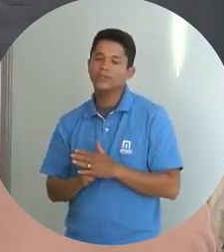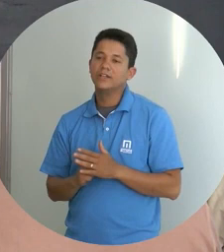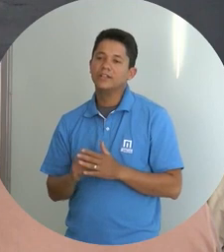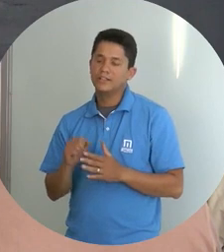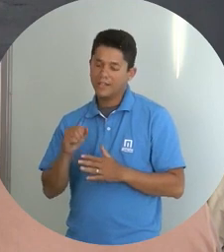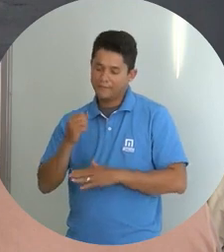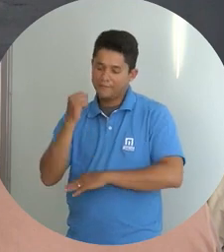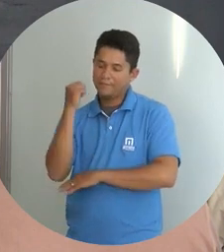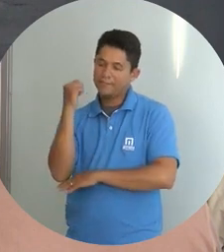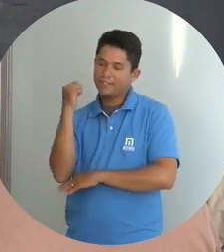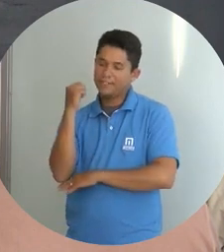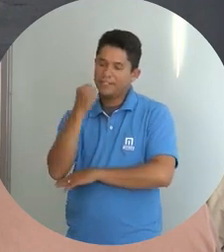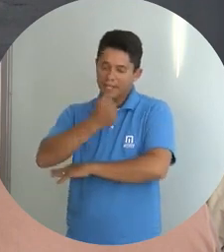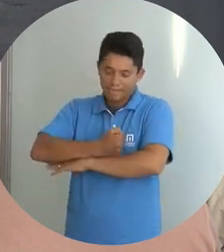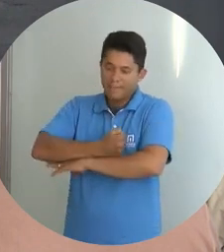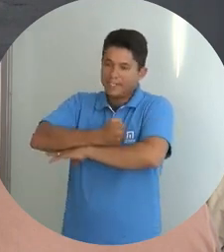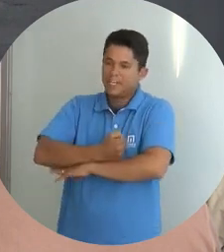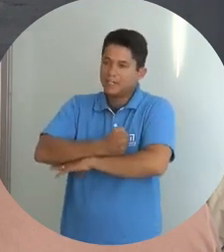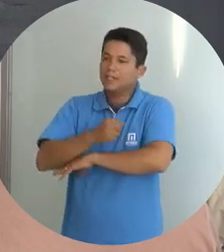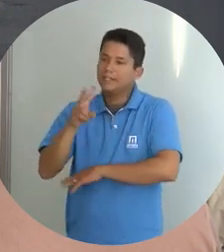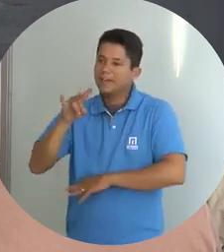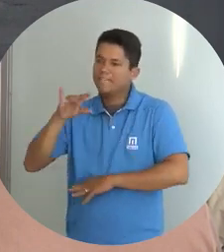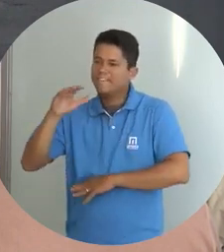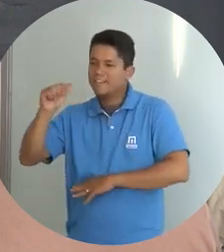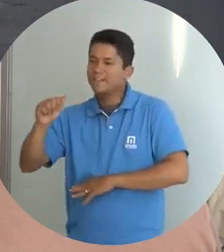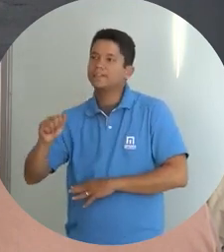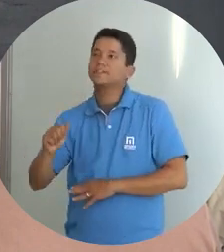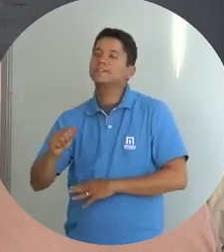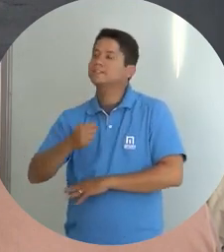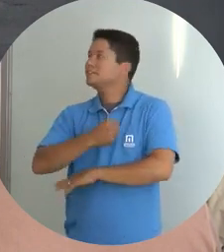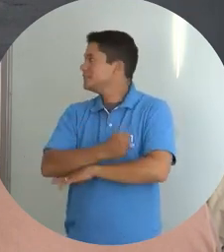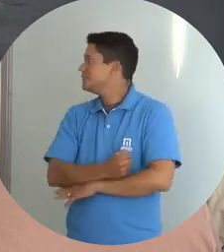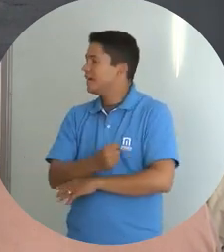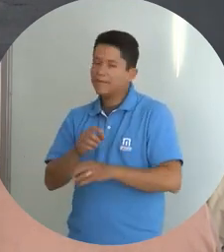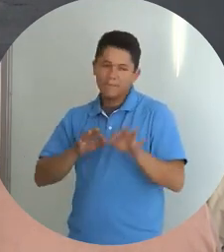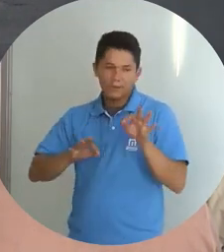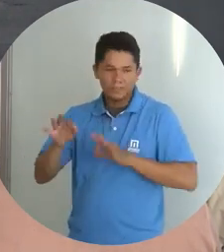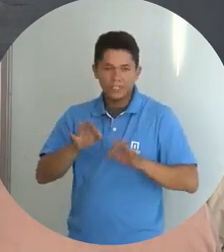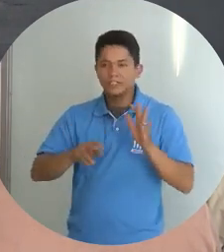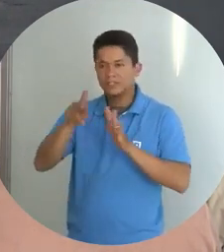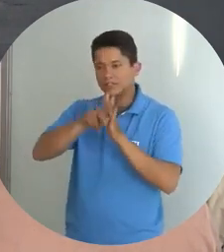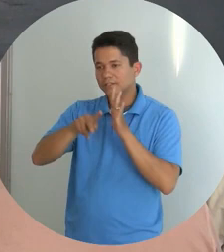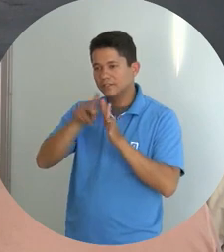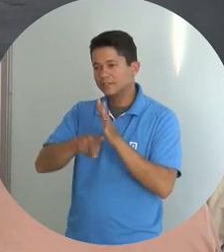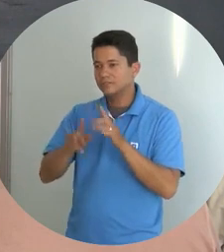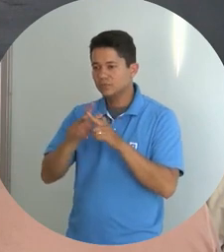que ser olhado à medida que se vai projetando e vai se dando as soluções, né?